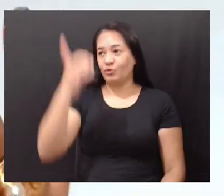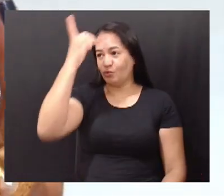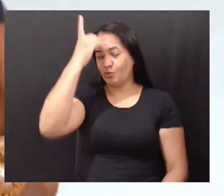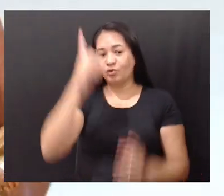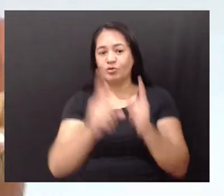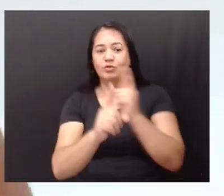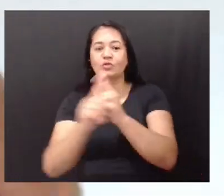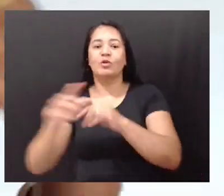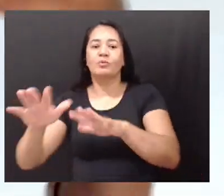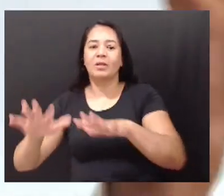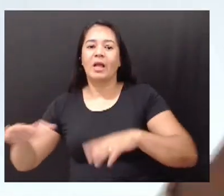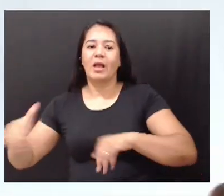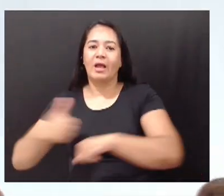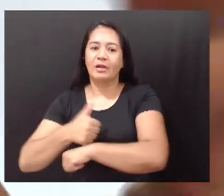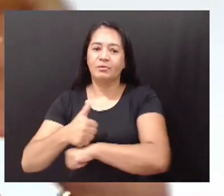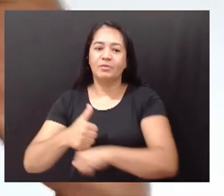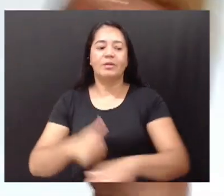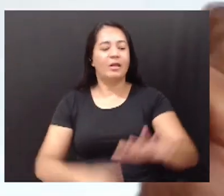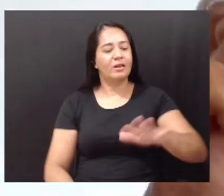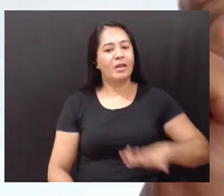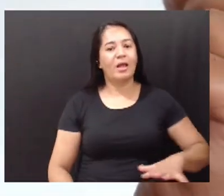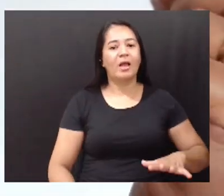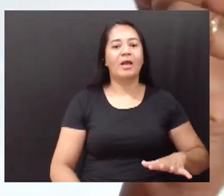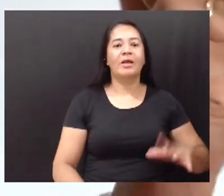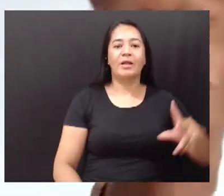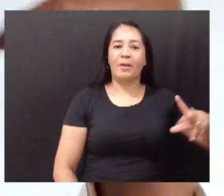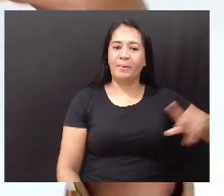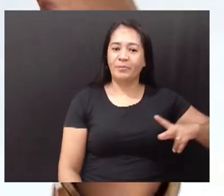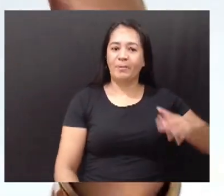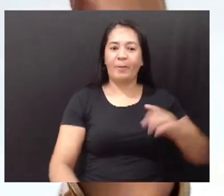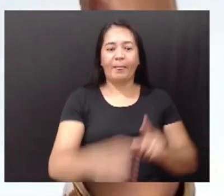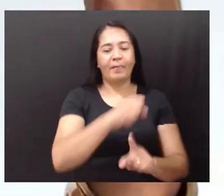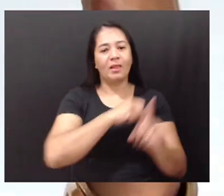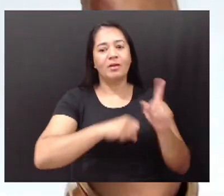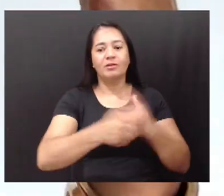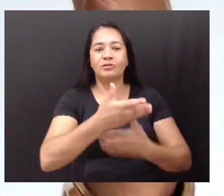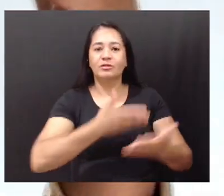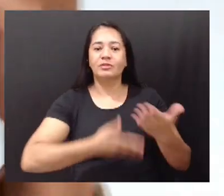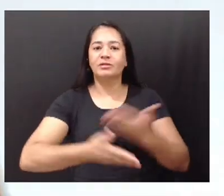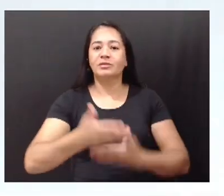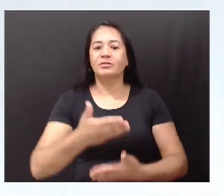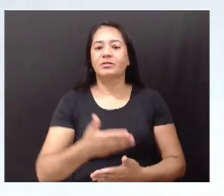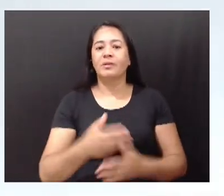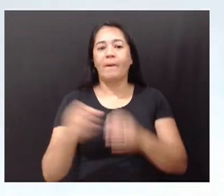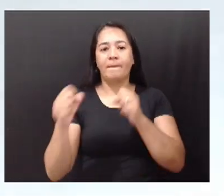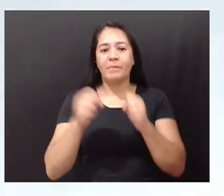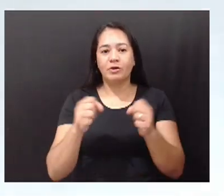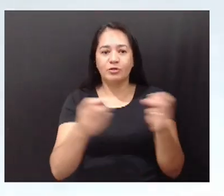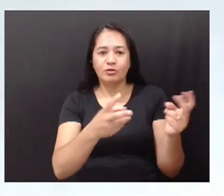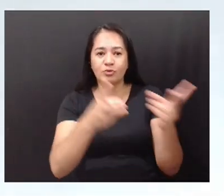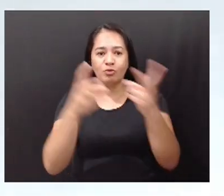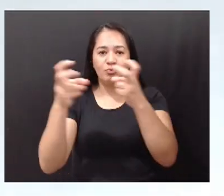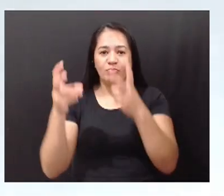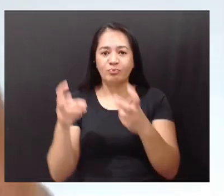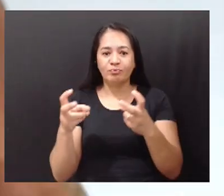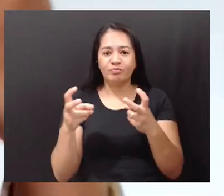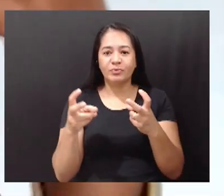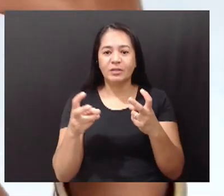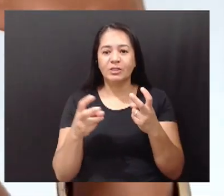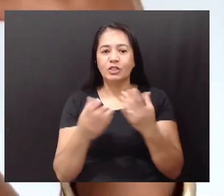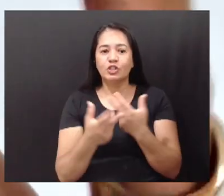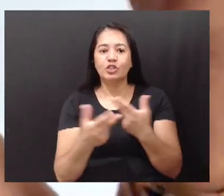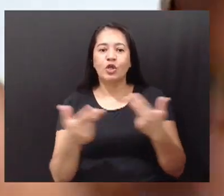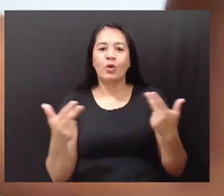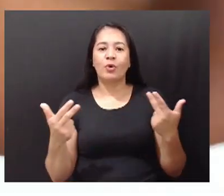parte pessoal. Eu posso socializar com outras pessoas, eu posso desfrutar de pequenos prazeres, de